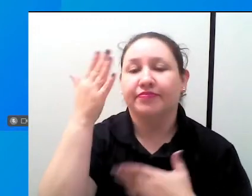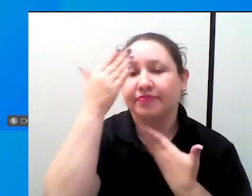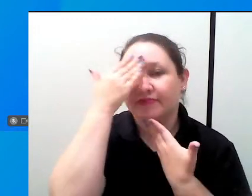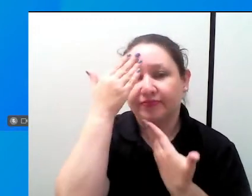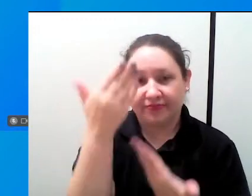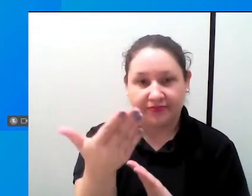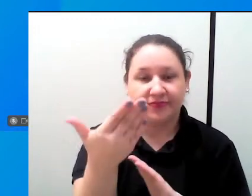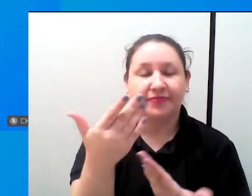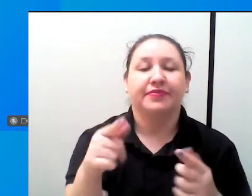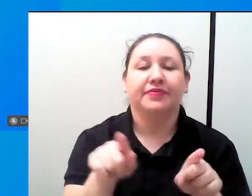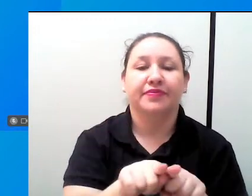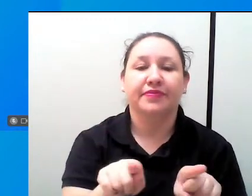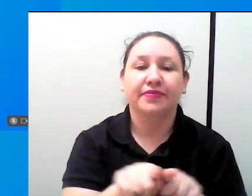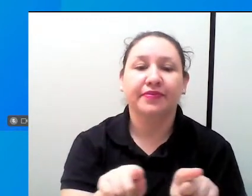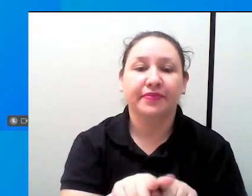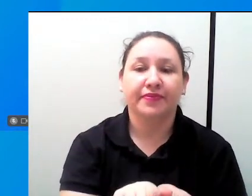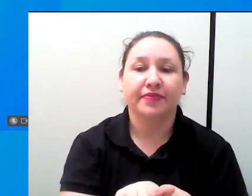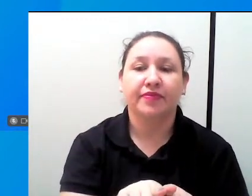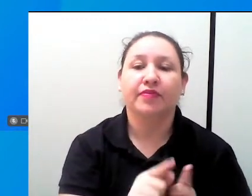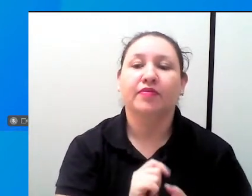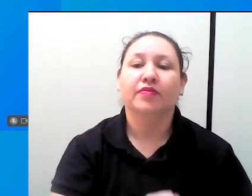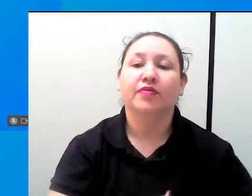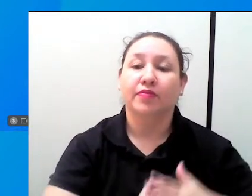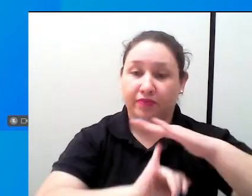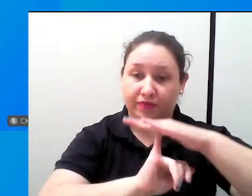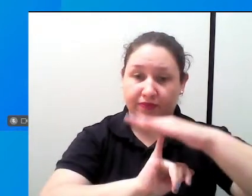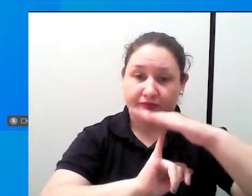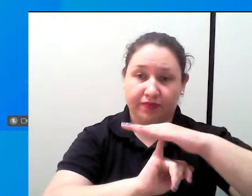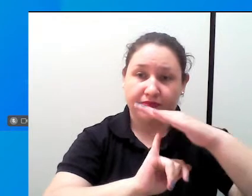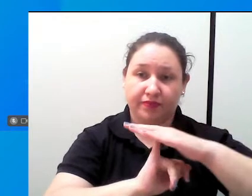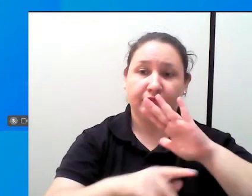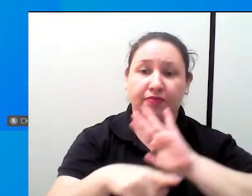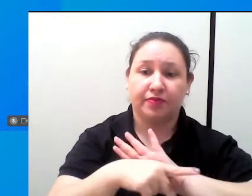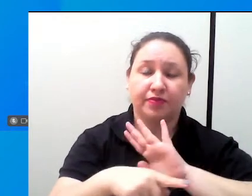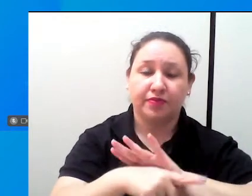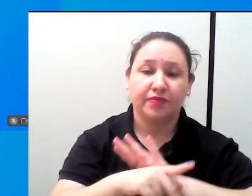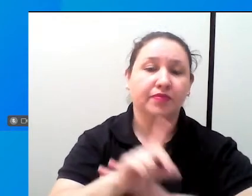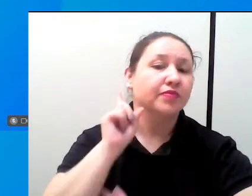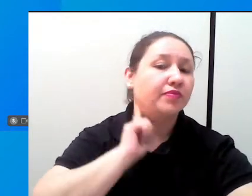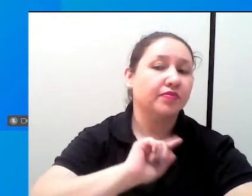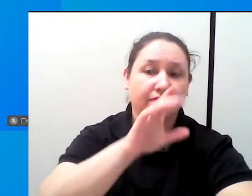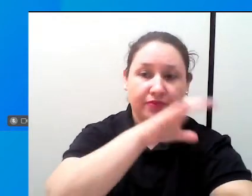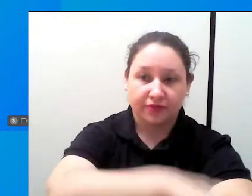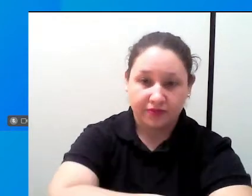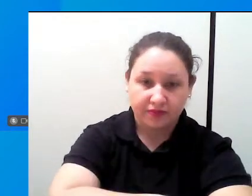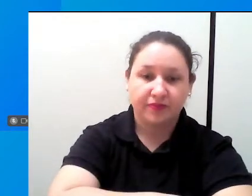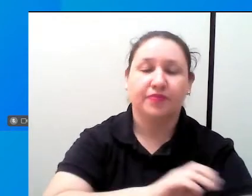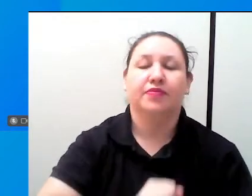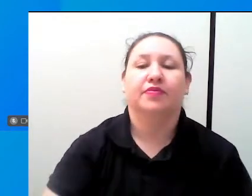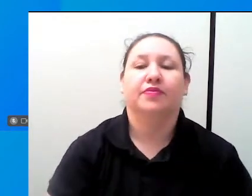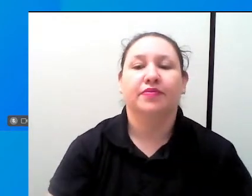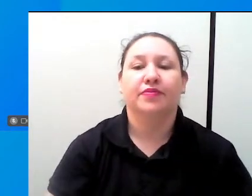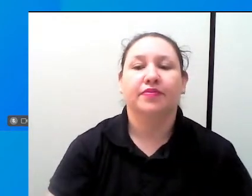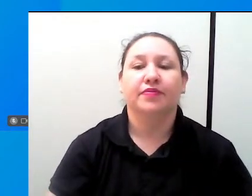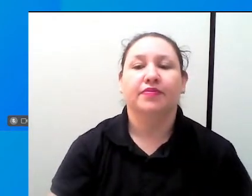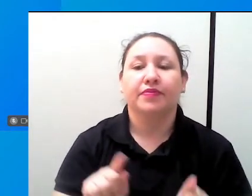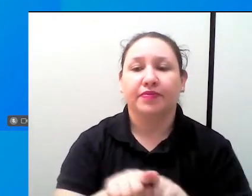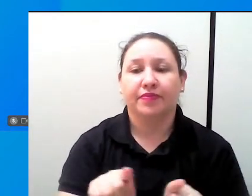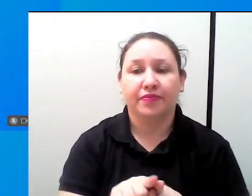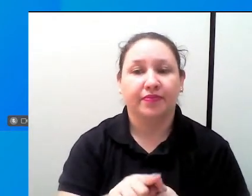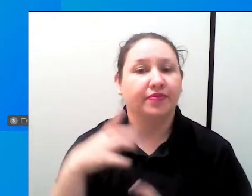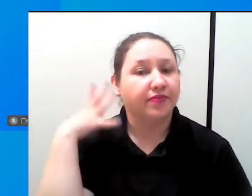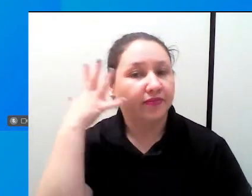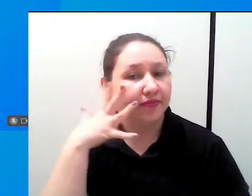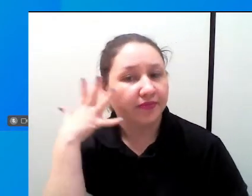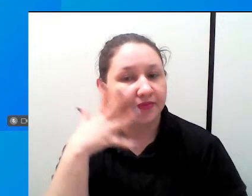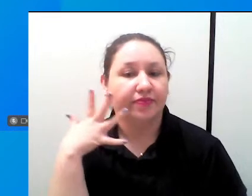de extensão lá do Instituto Federal Norte de Minas, o nosso colega Rony. Saudar aqui o nosso palestrante Ricardo